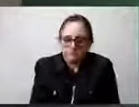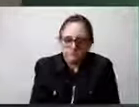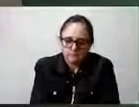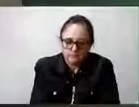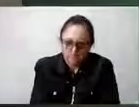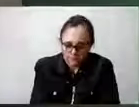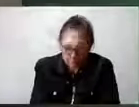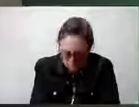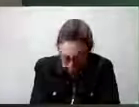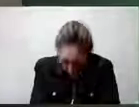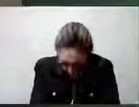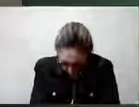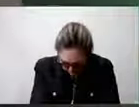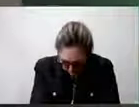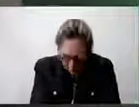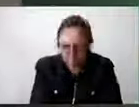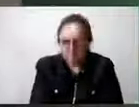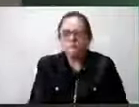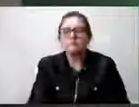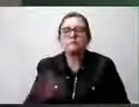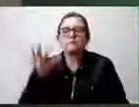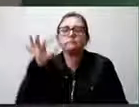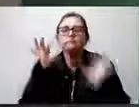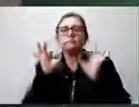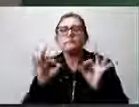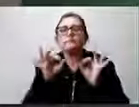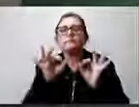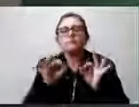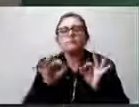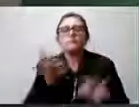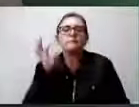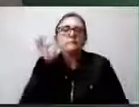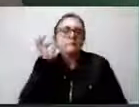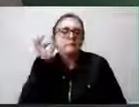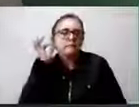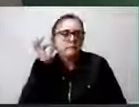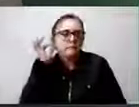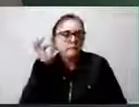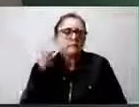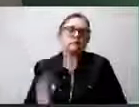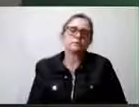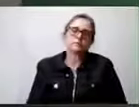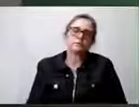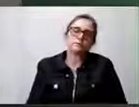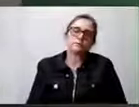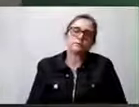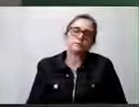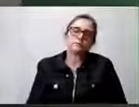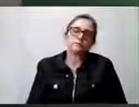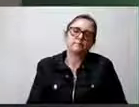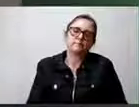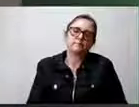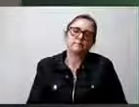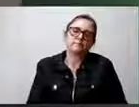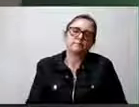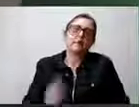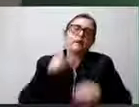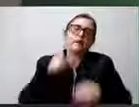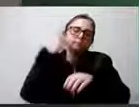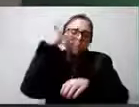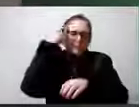Perfeito, professora. Acho que sua contribuição foi excelente e talvez a gente pudesse pontuar só o tempo que ela tem esse sintoma,